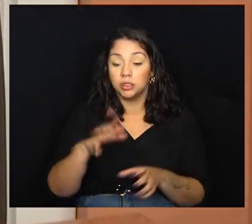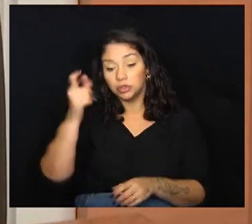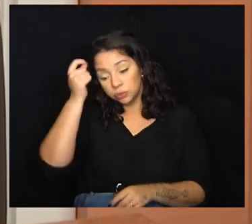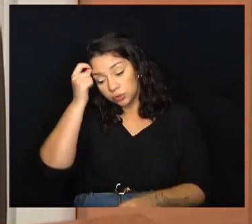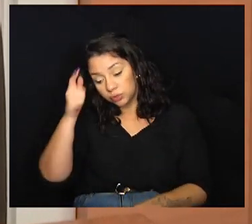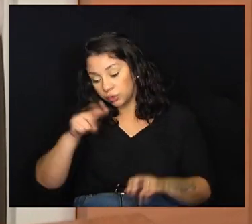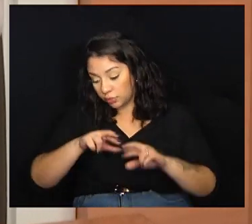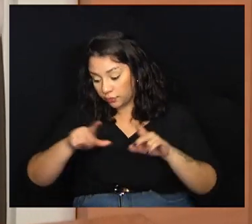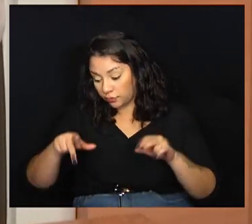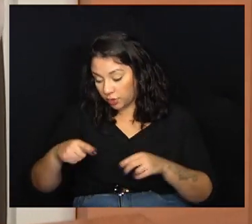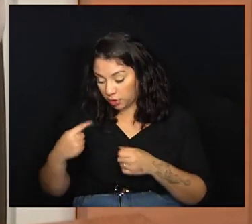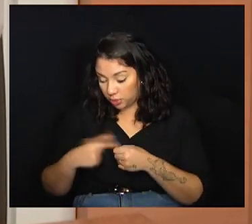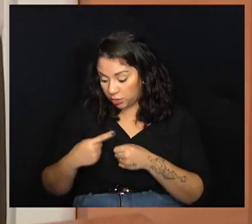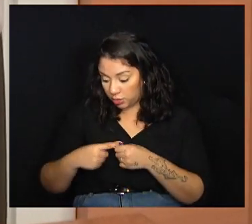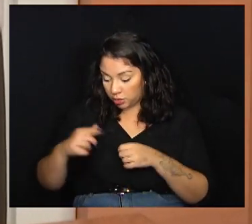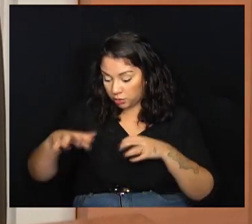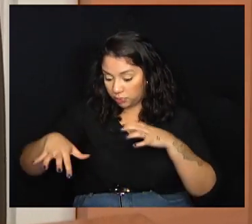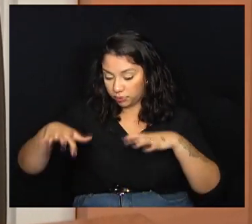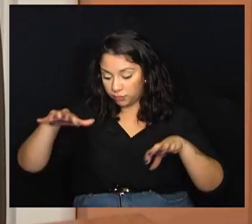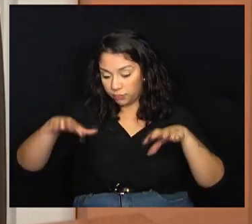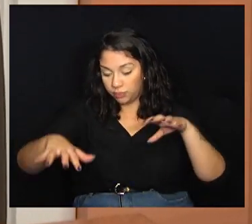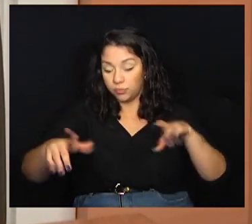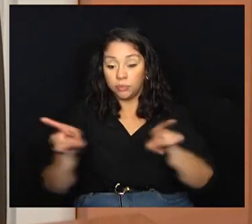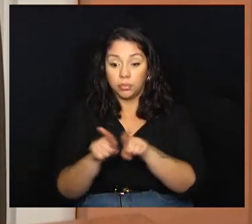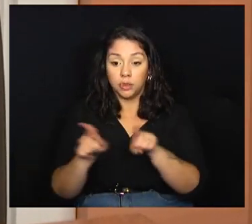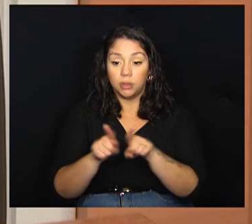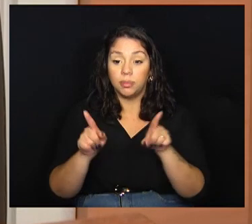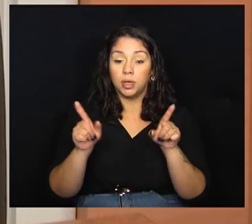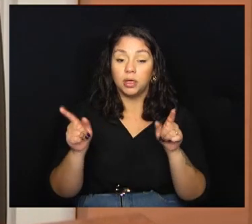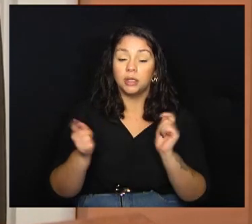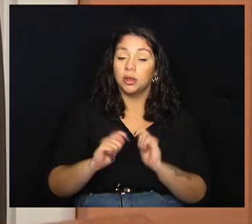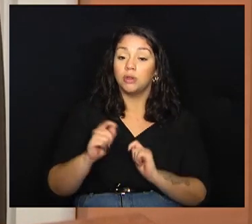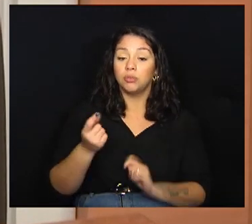da cidade, permitiriam que esses recursos também não fiquem só na